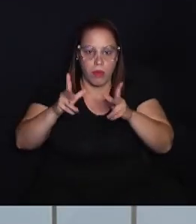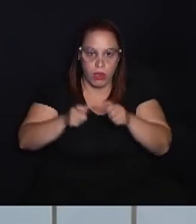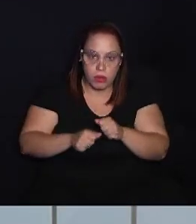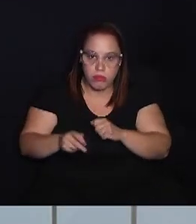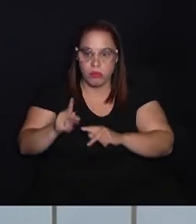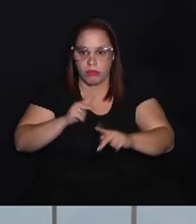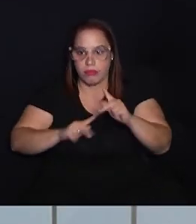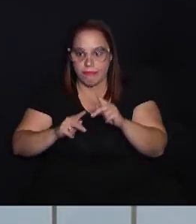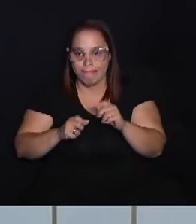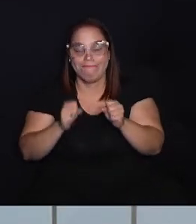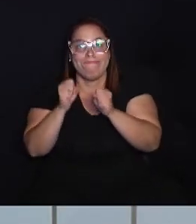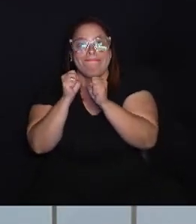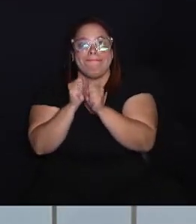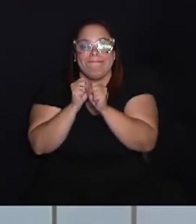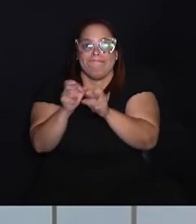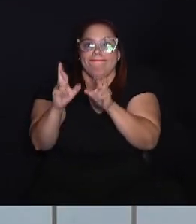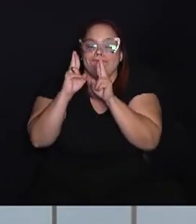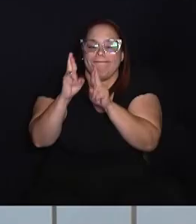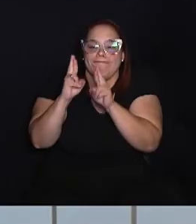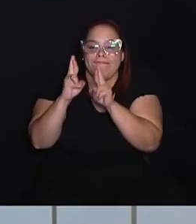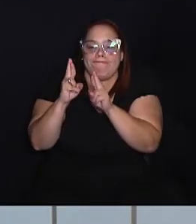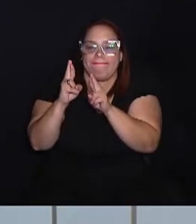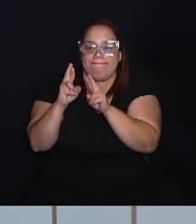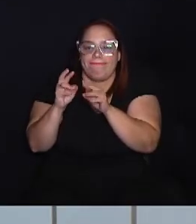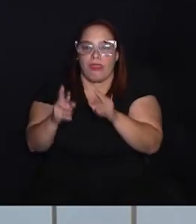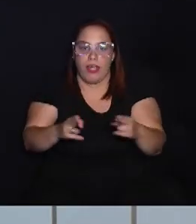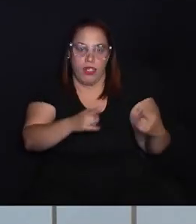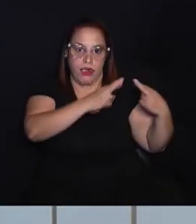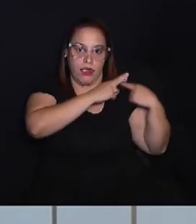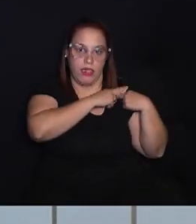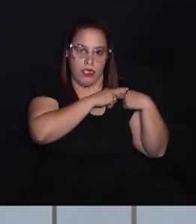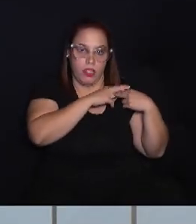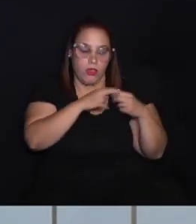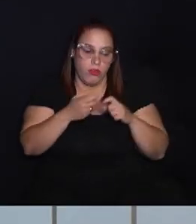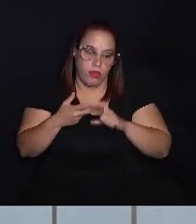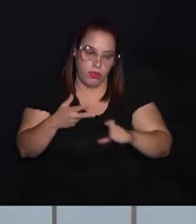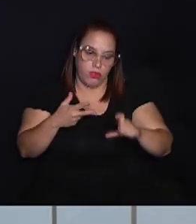assim, a intensidade e a qualidade do trabalho de todos os